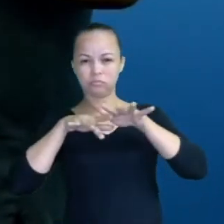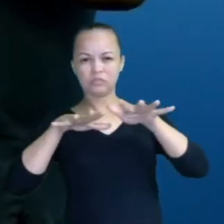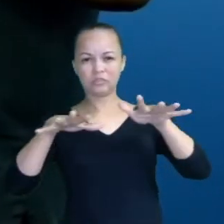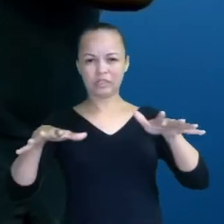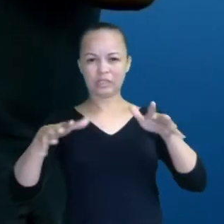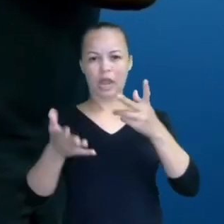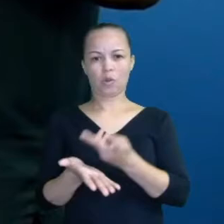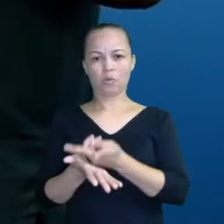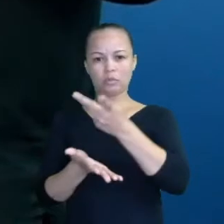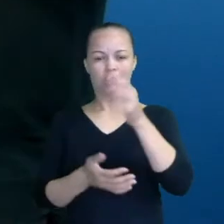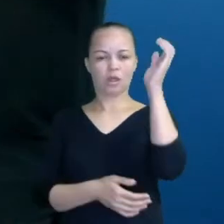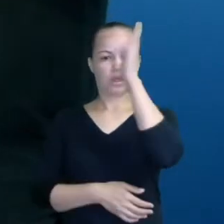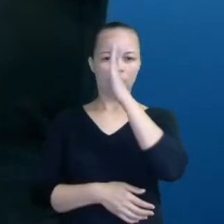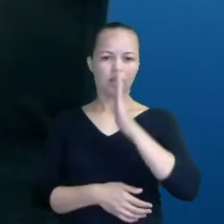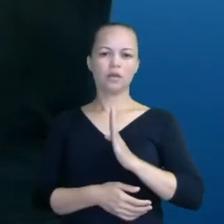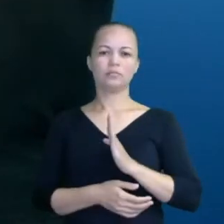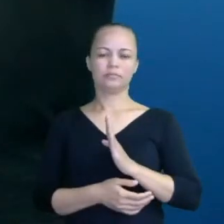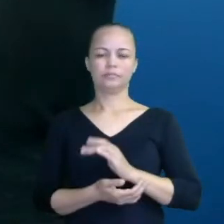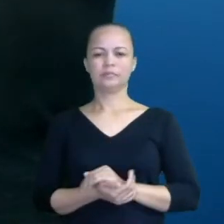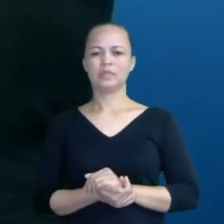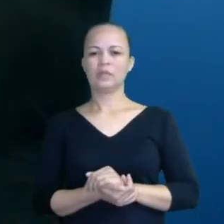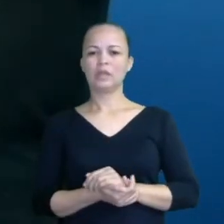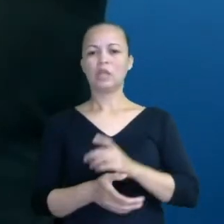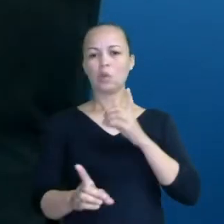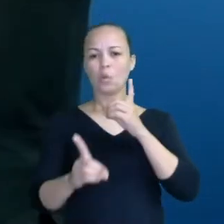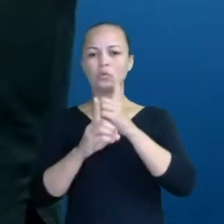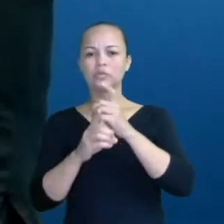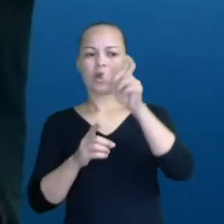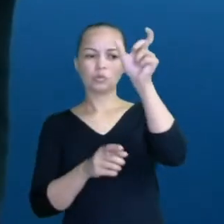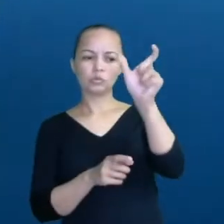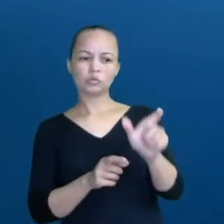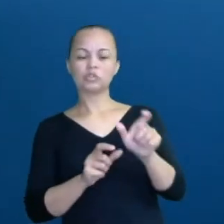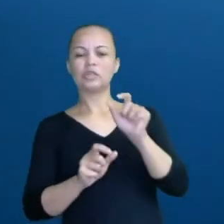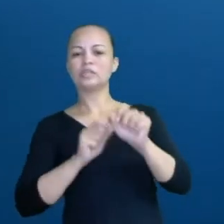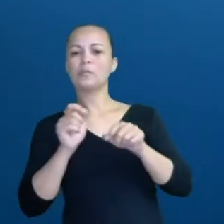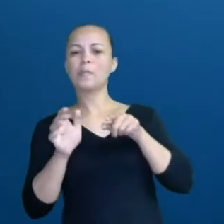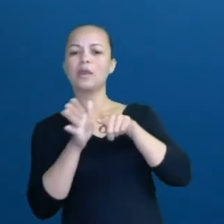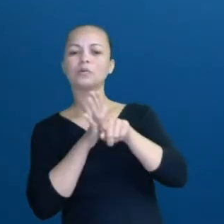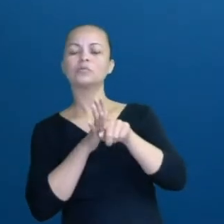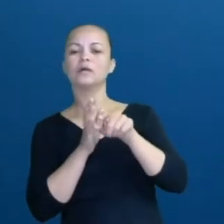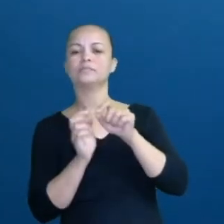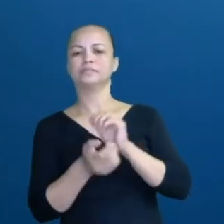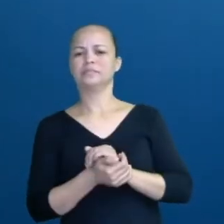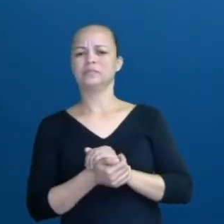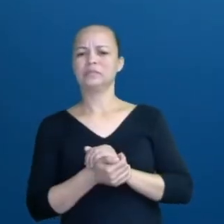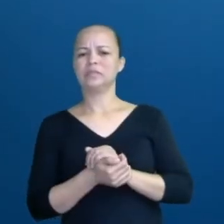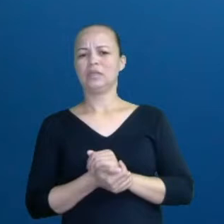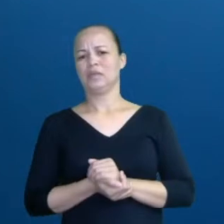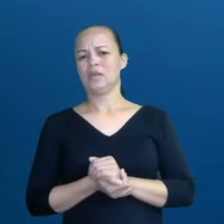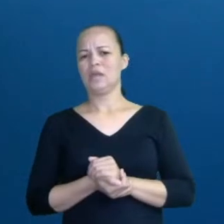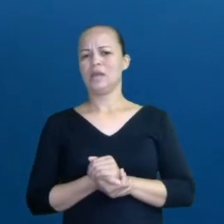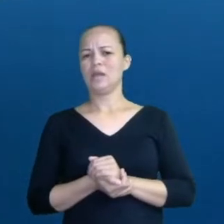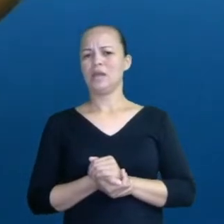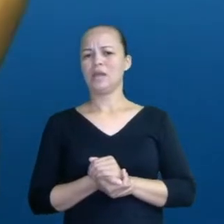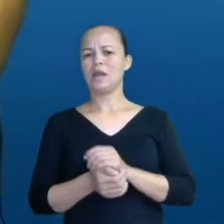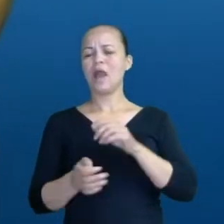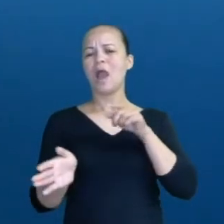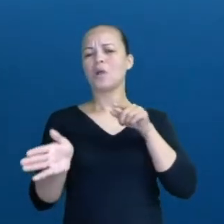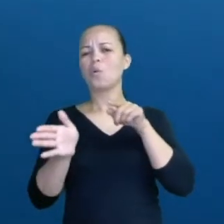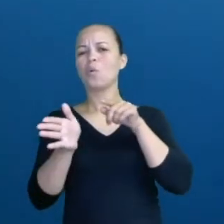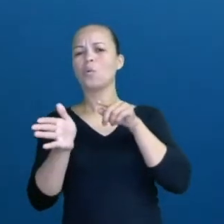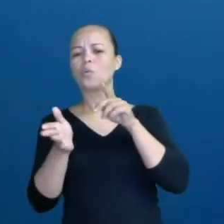têm acontecido no Brasil. Para eu encontrar o sujeito, eu vou ter que fazer a pergunta quem. Quem tem acontecido no